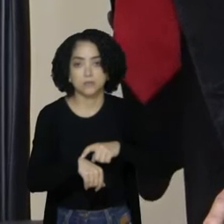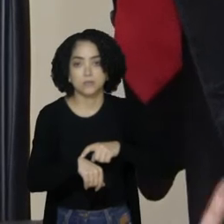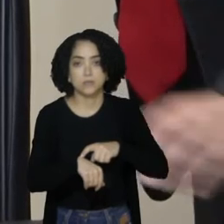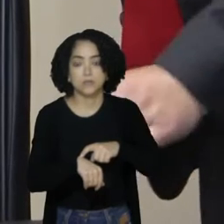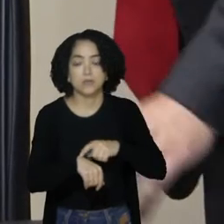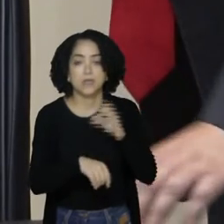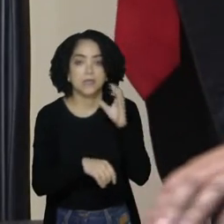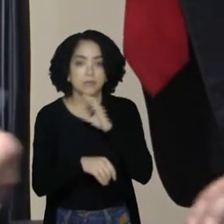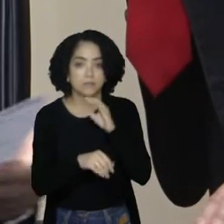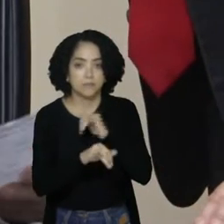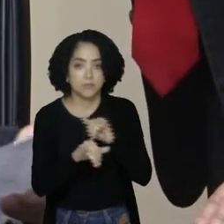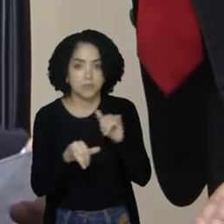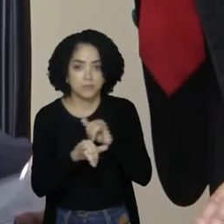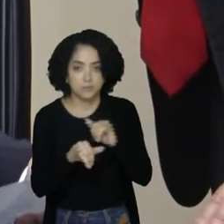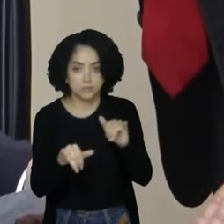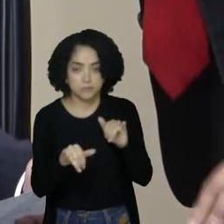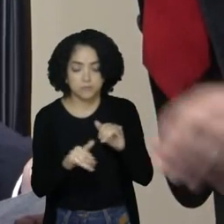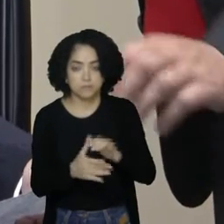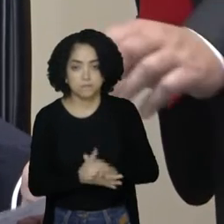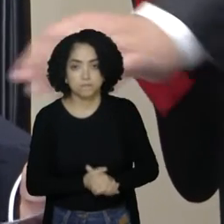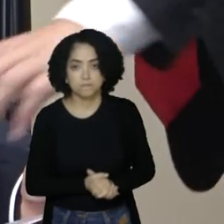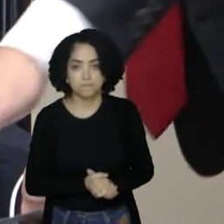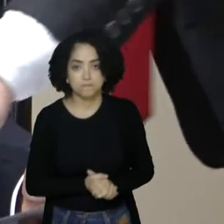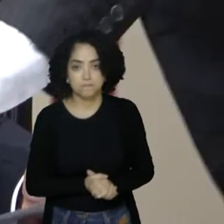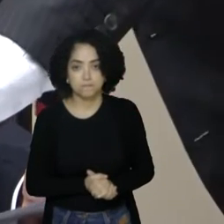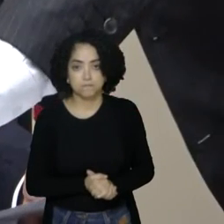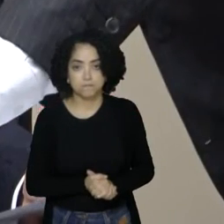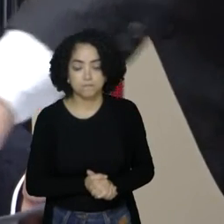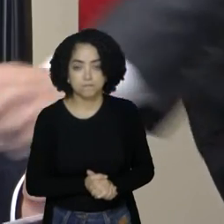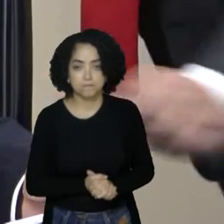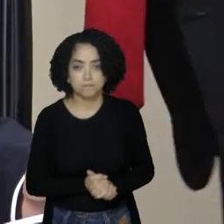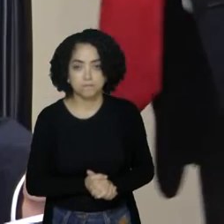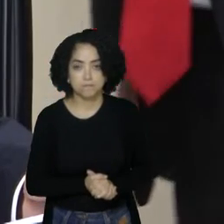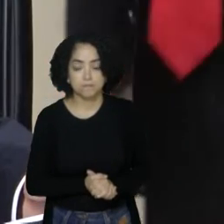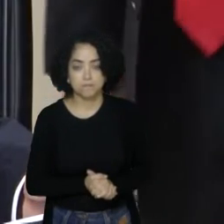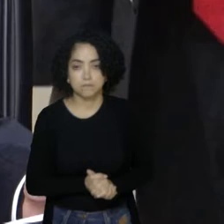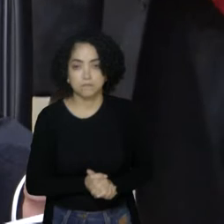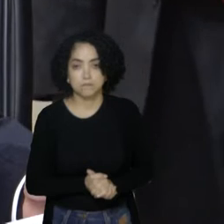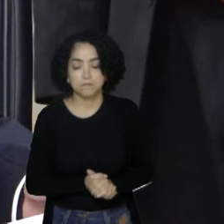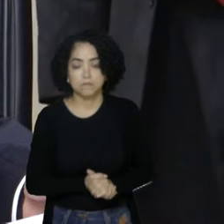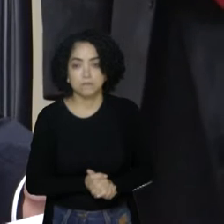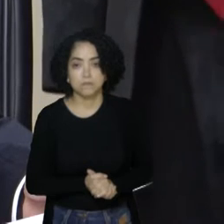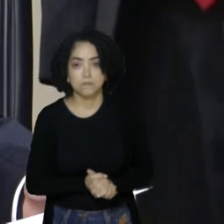breves comunicações, os deputados